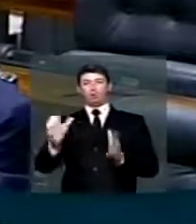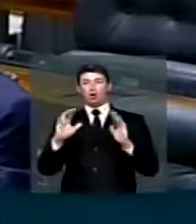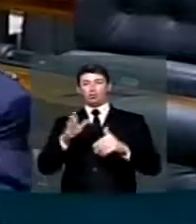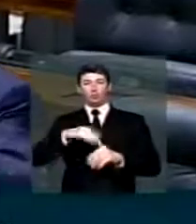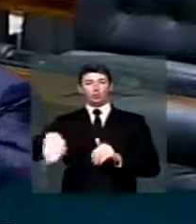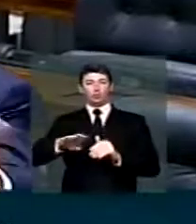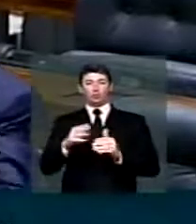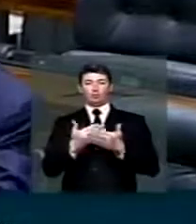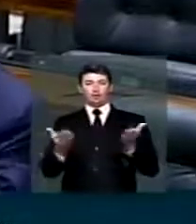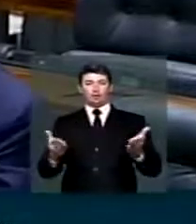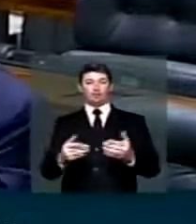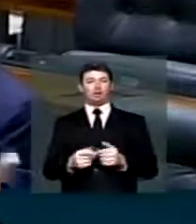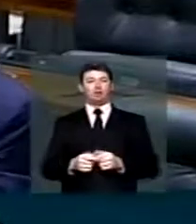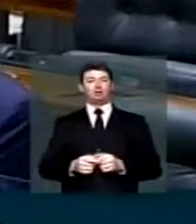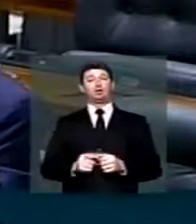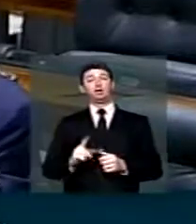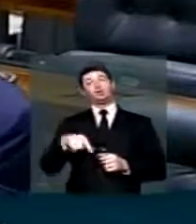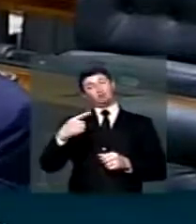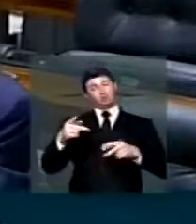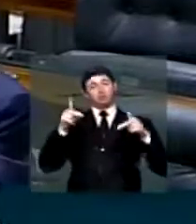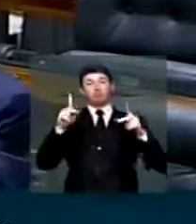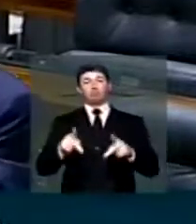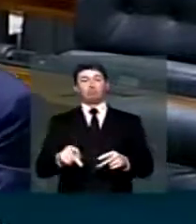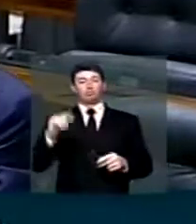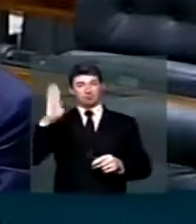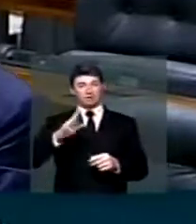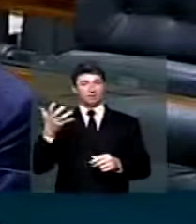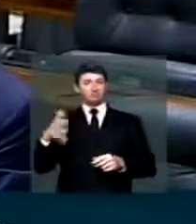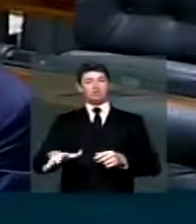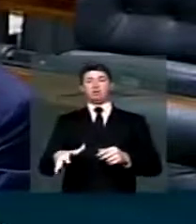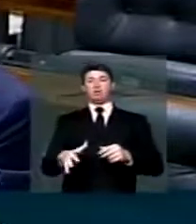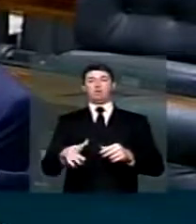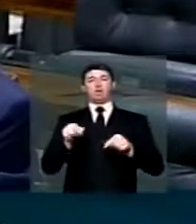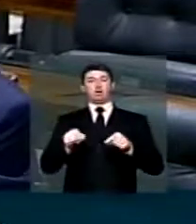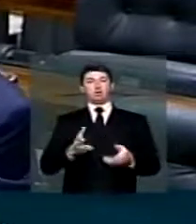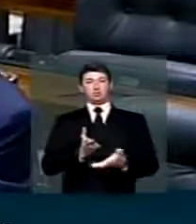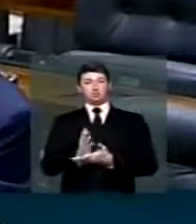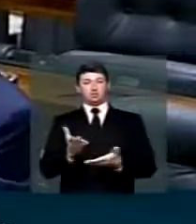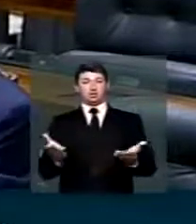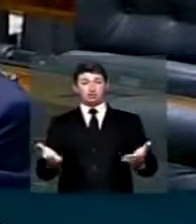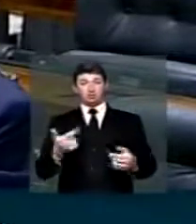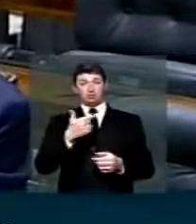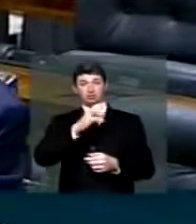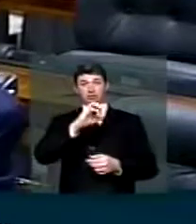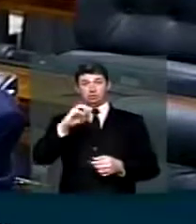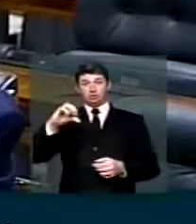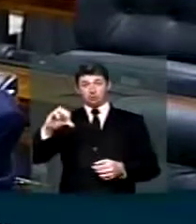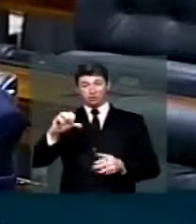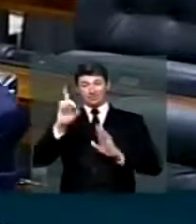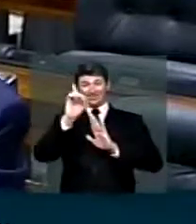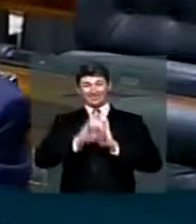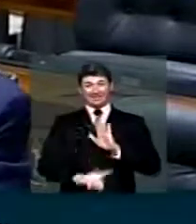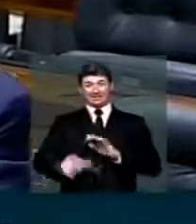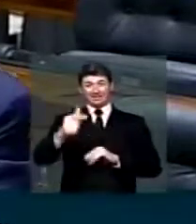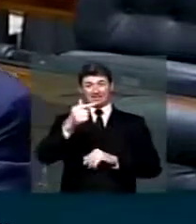comissões. Por conseguinte, a nação não deseja essa regulamentação. Em 2009, o